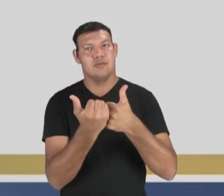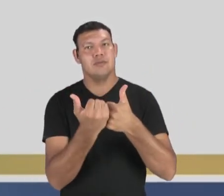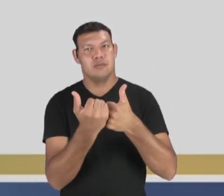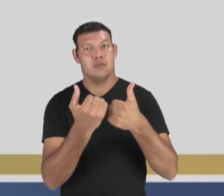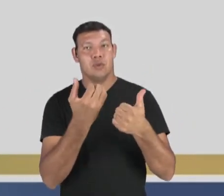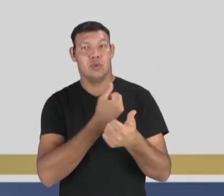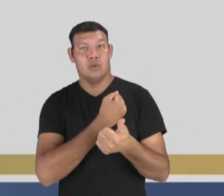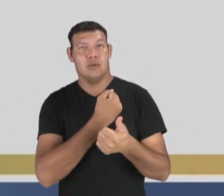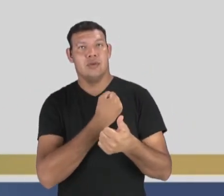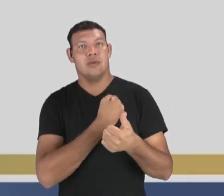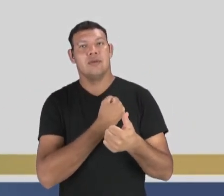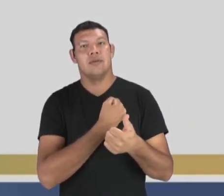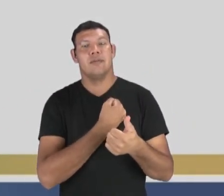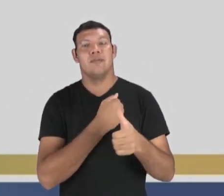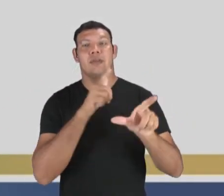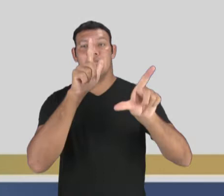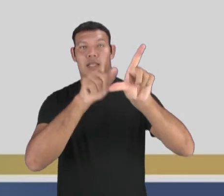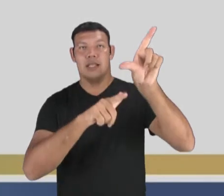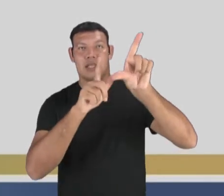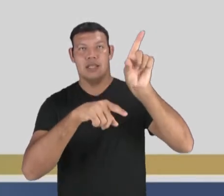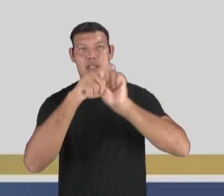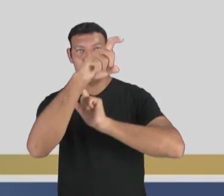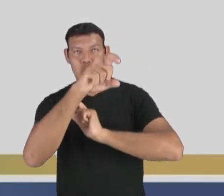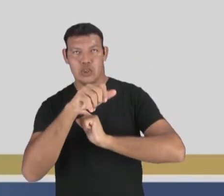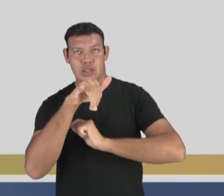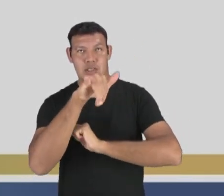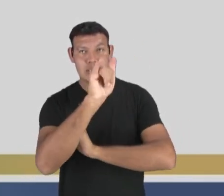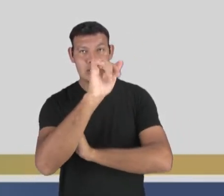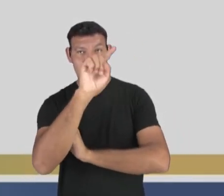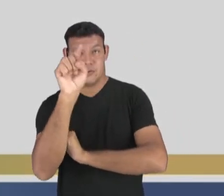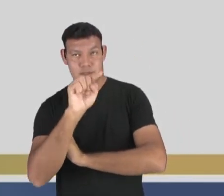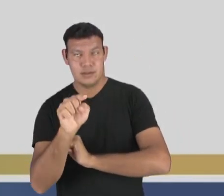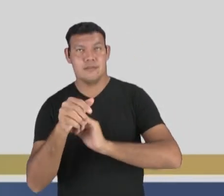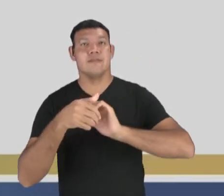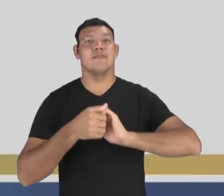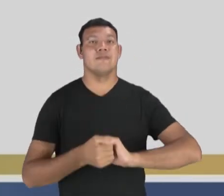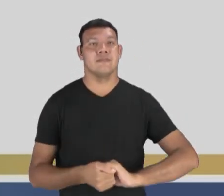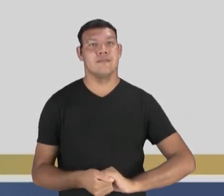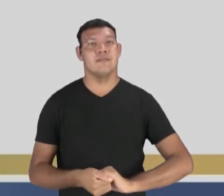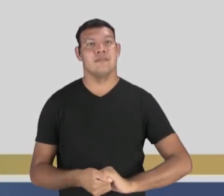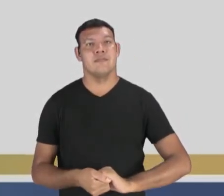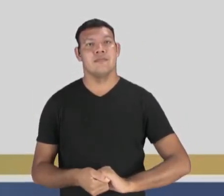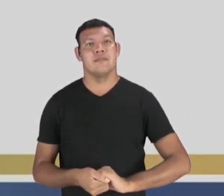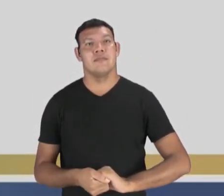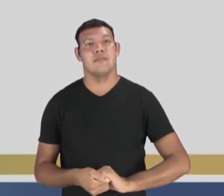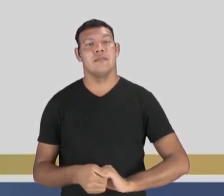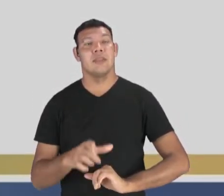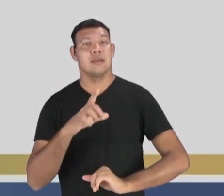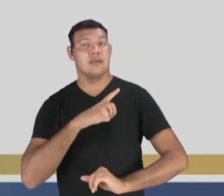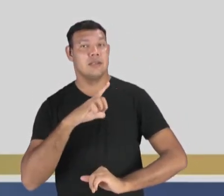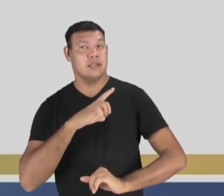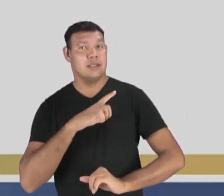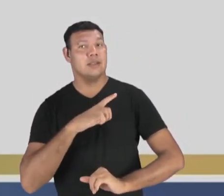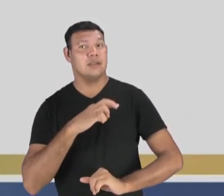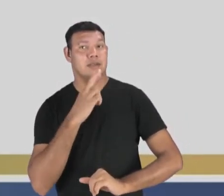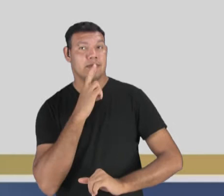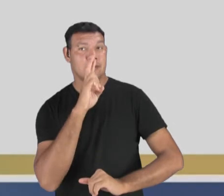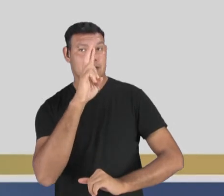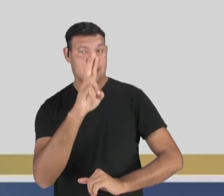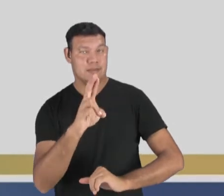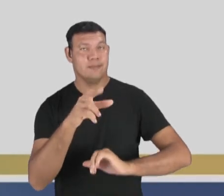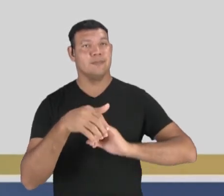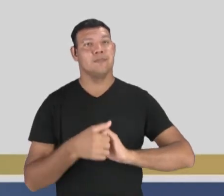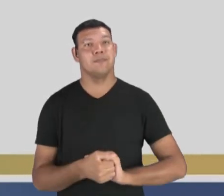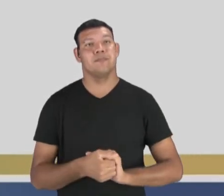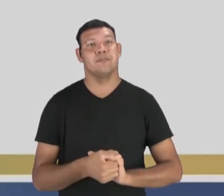de x, y e z, conforme foi dado no enunciado, nós vamos ter as seguintes